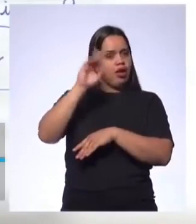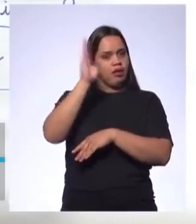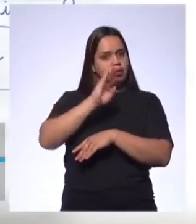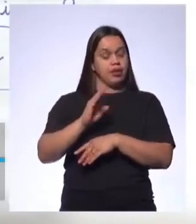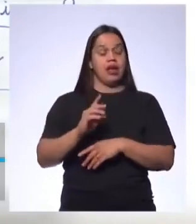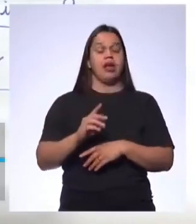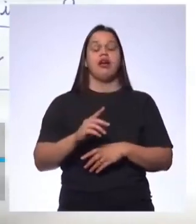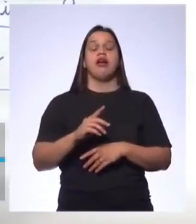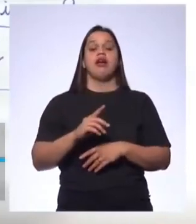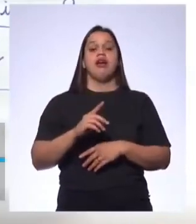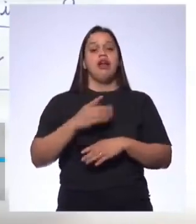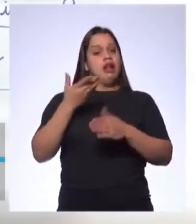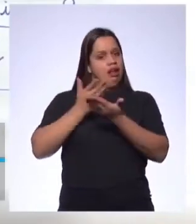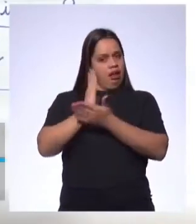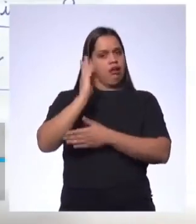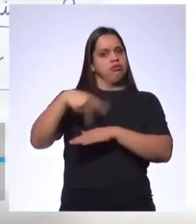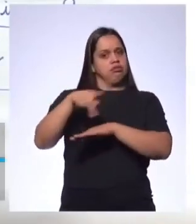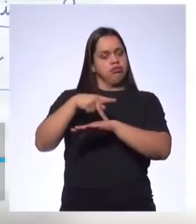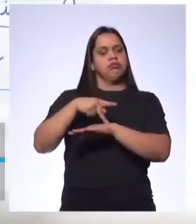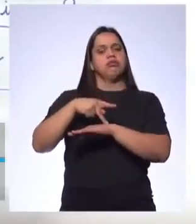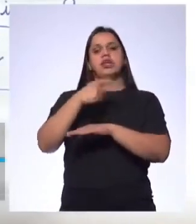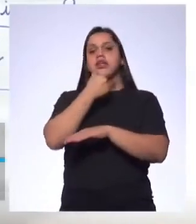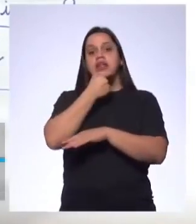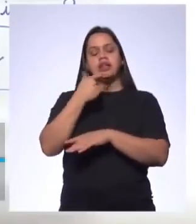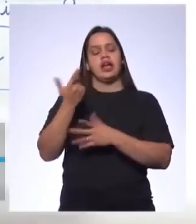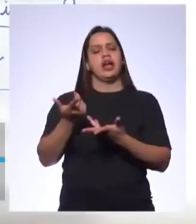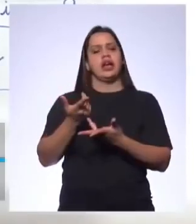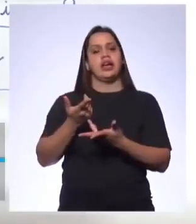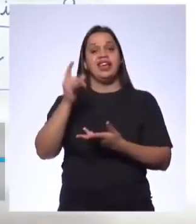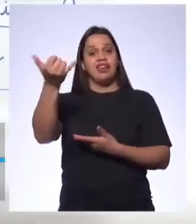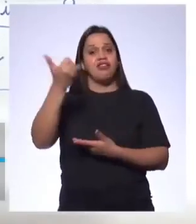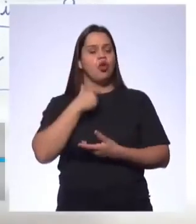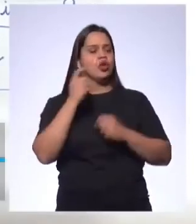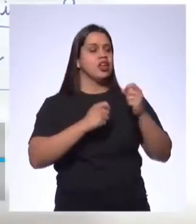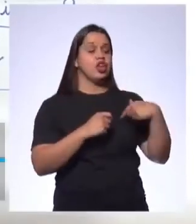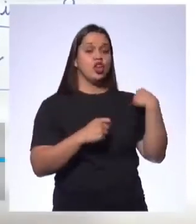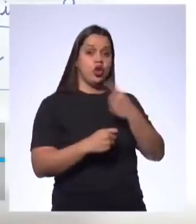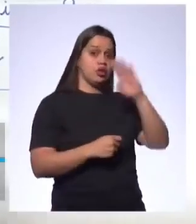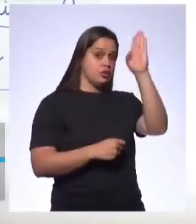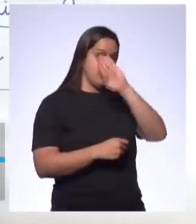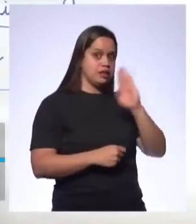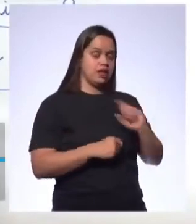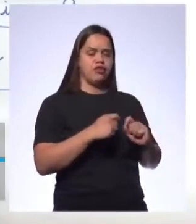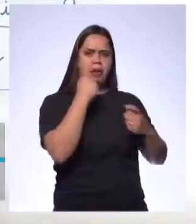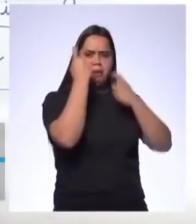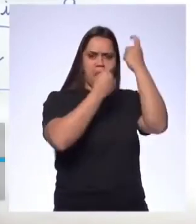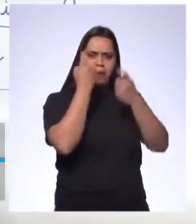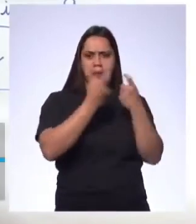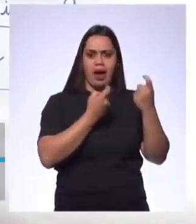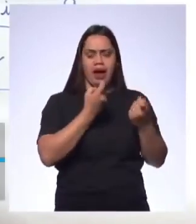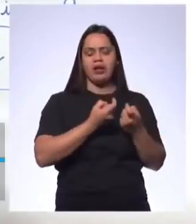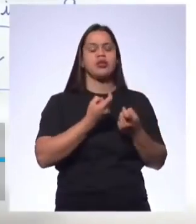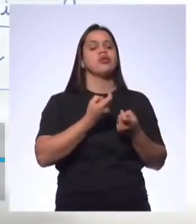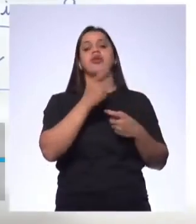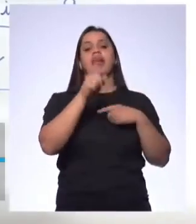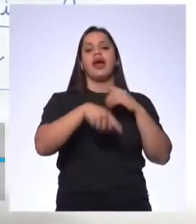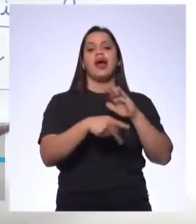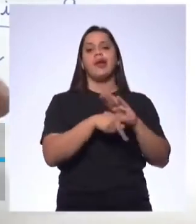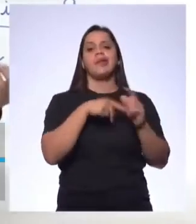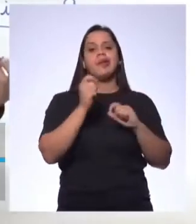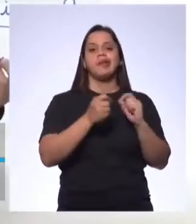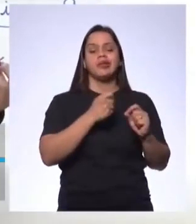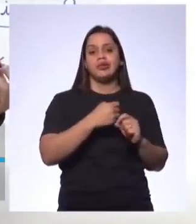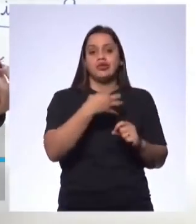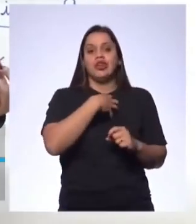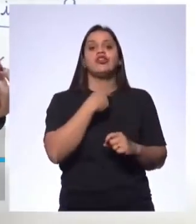muito preocupados em perder o nosso sotaque e que uma das coisas que eles acham mais bonito, né, na nossa pronúncia é o nosso